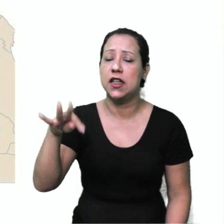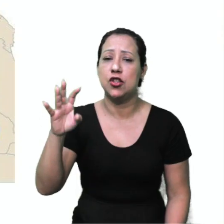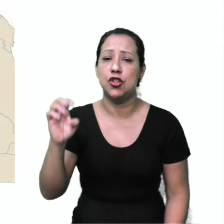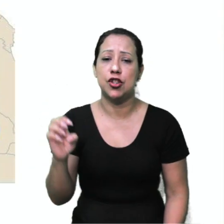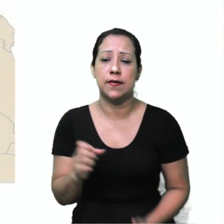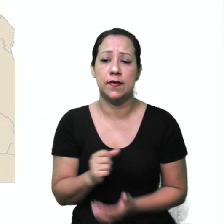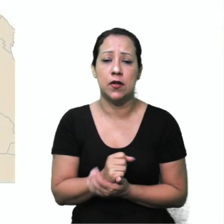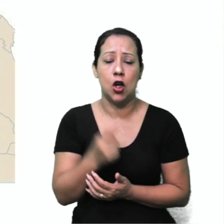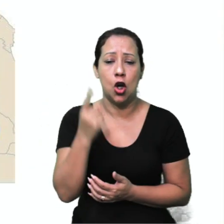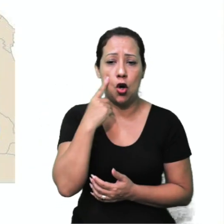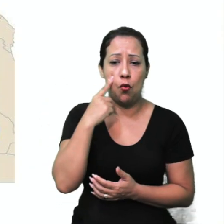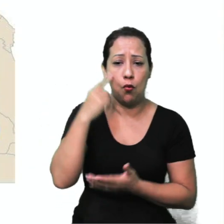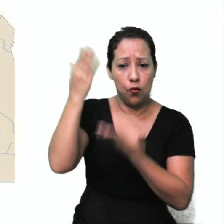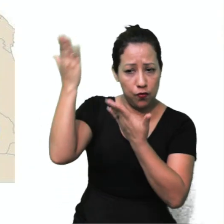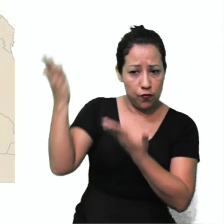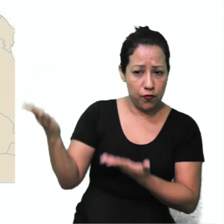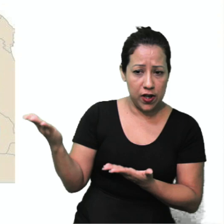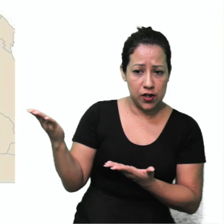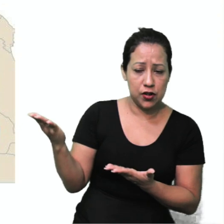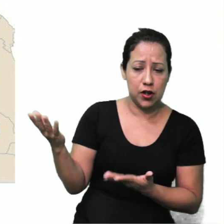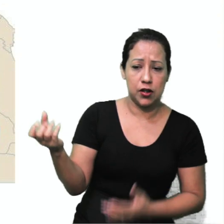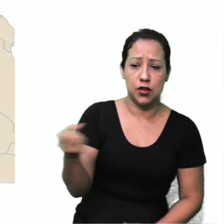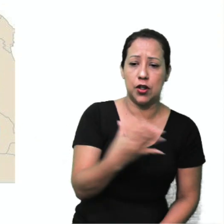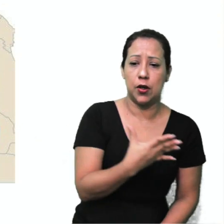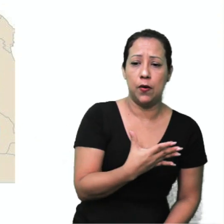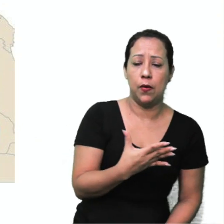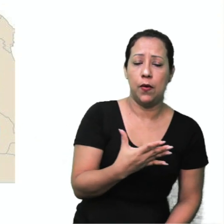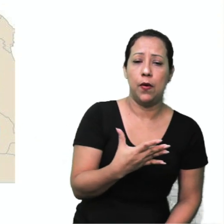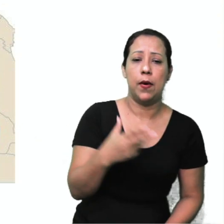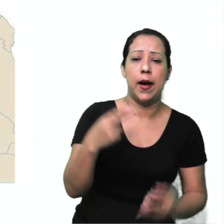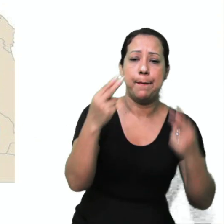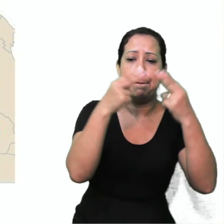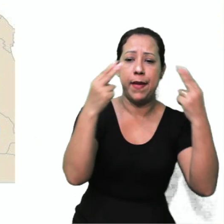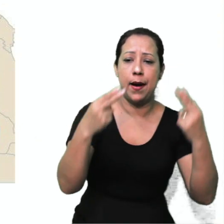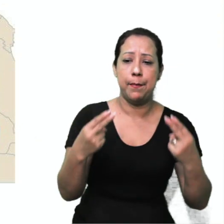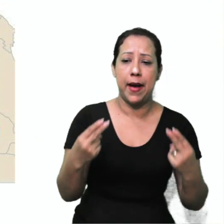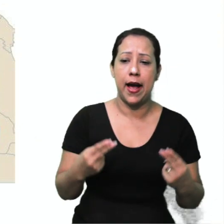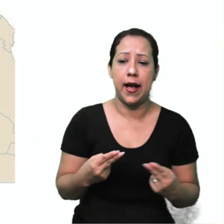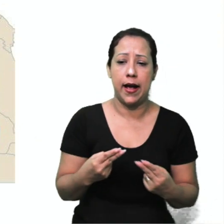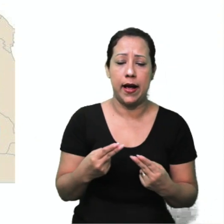Vejam só, vem comigo novamente. Vamos para o mapa.